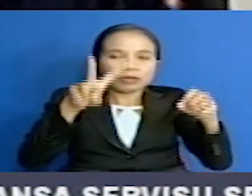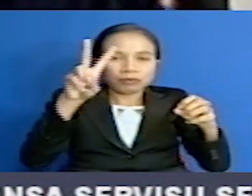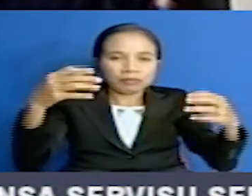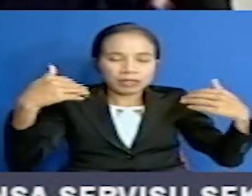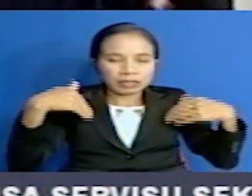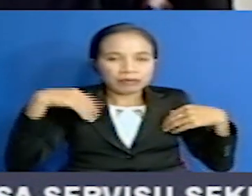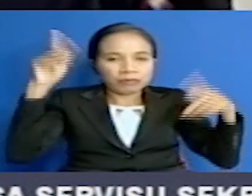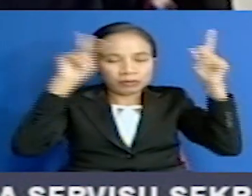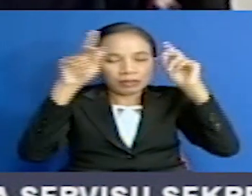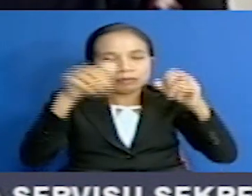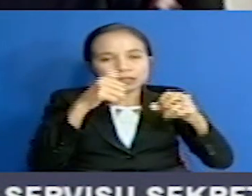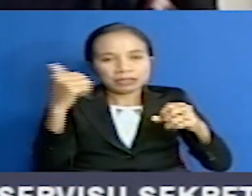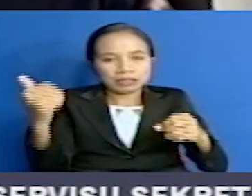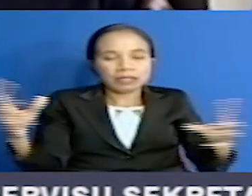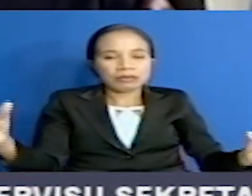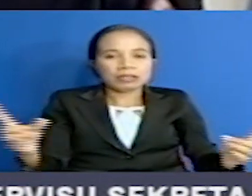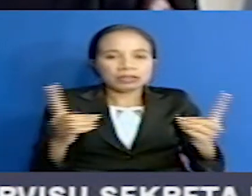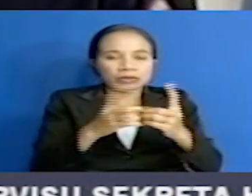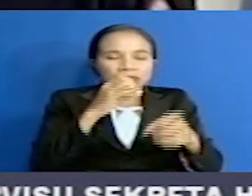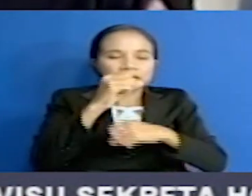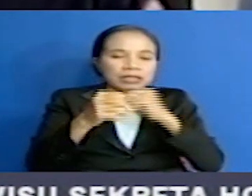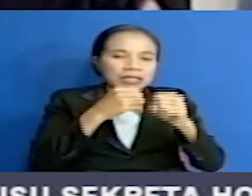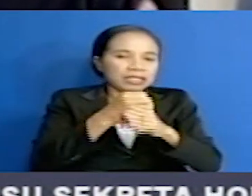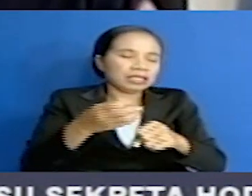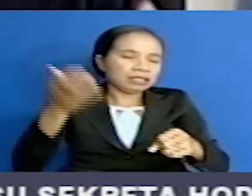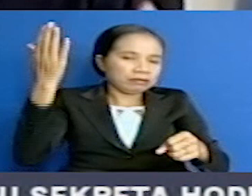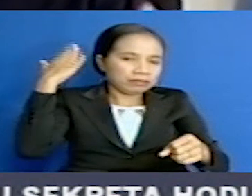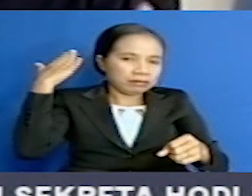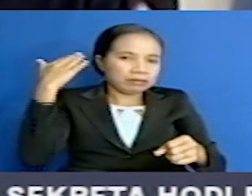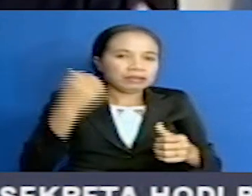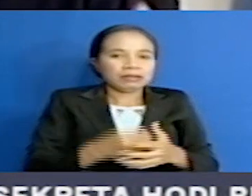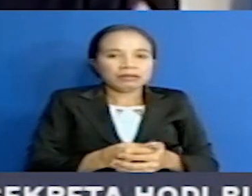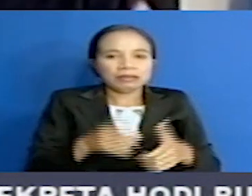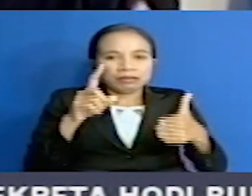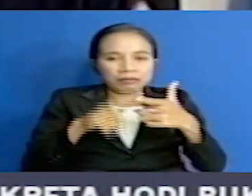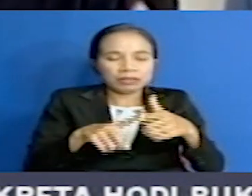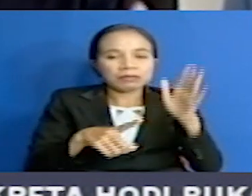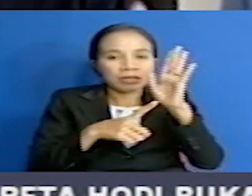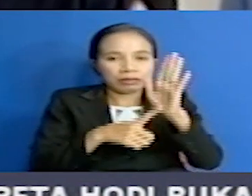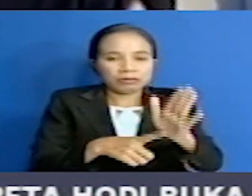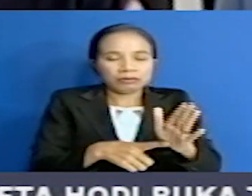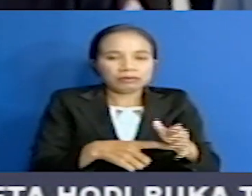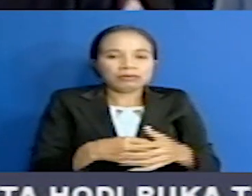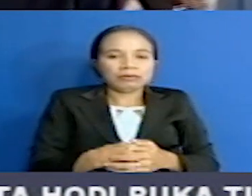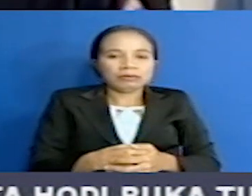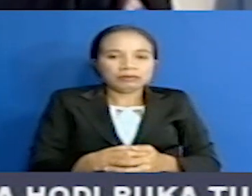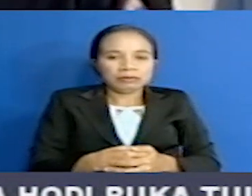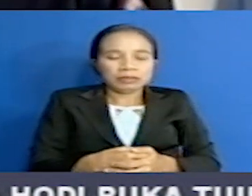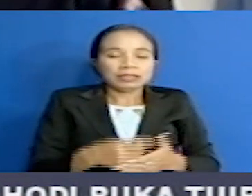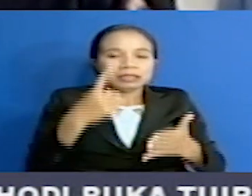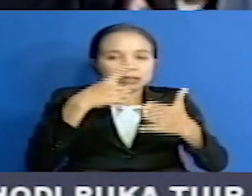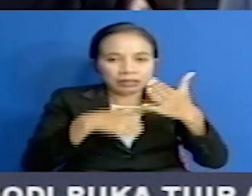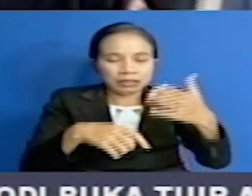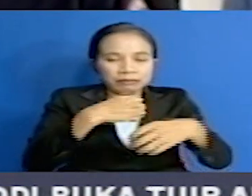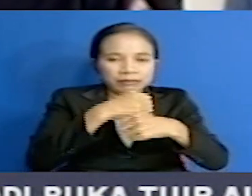mas ia kazu balu né, ne kazu serne ia acontece hetina balu bakotu ninian, e depois no kema publica ka reser pela fale. Agora seriamente